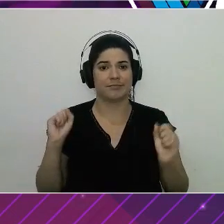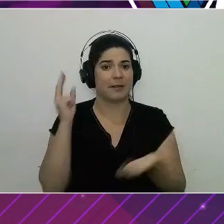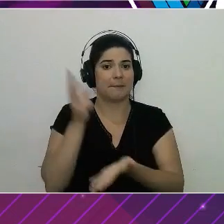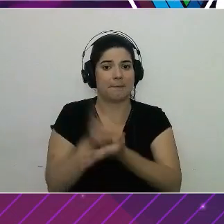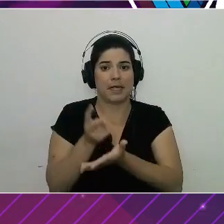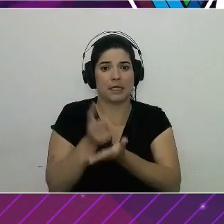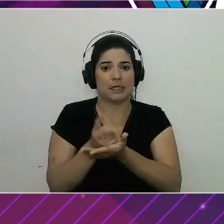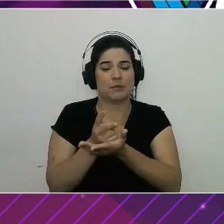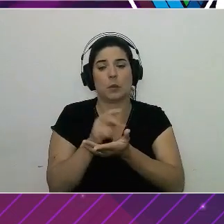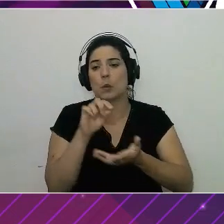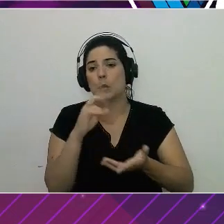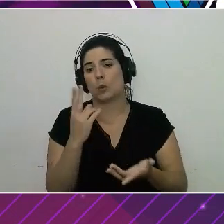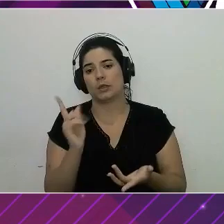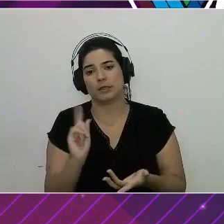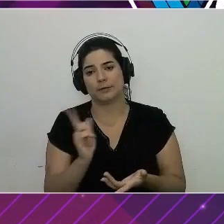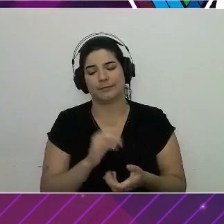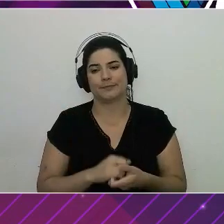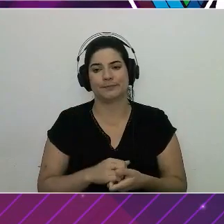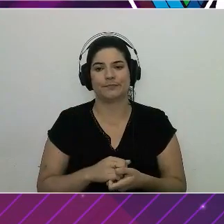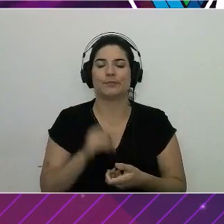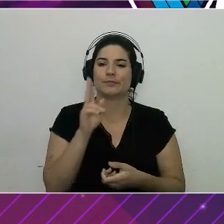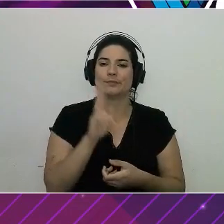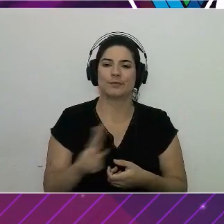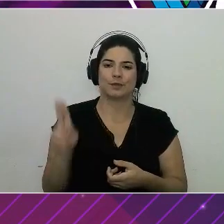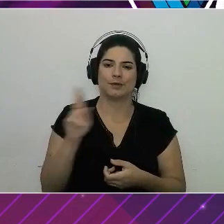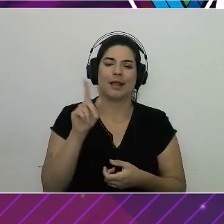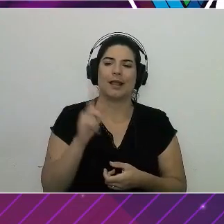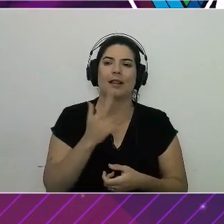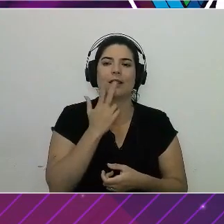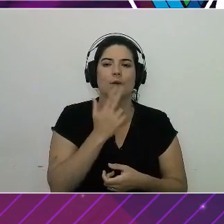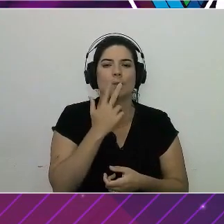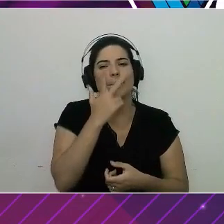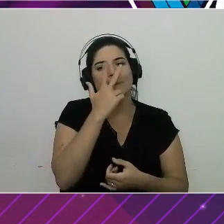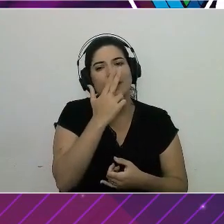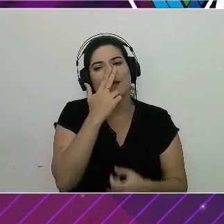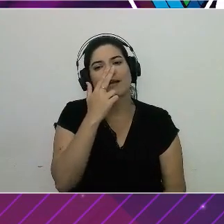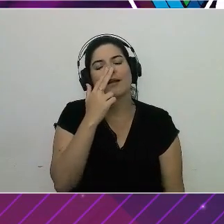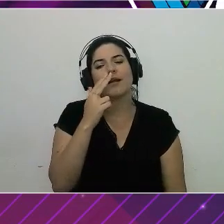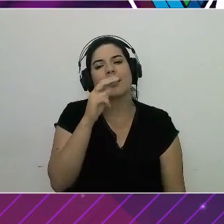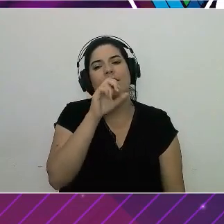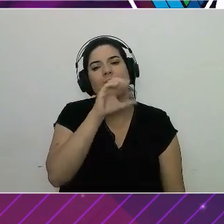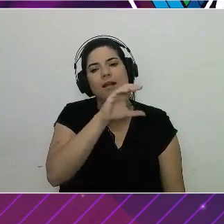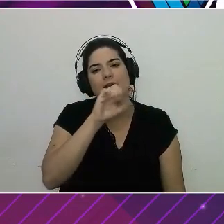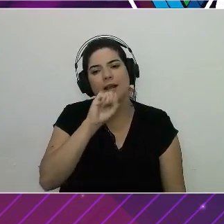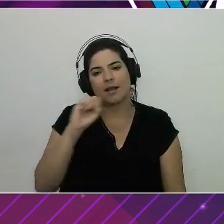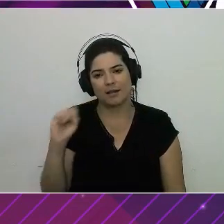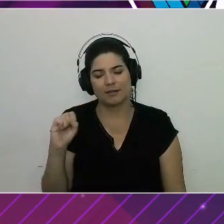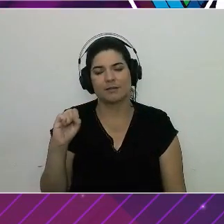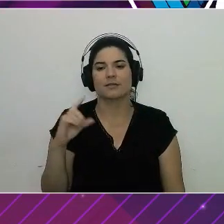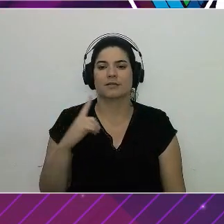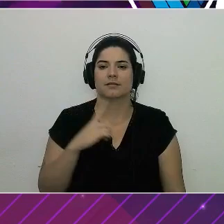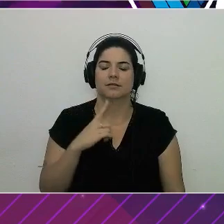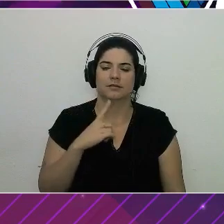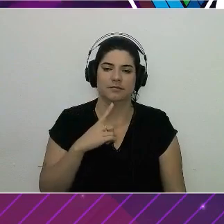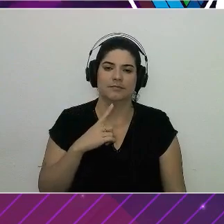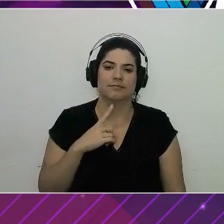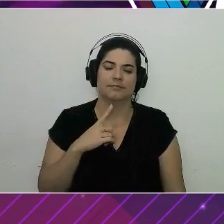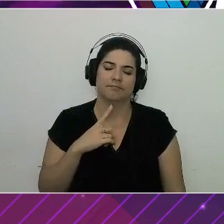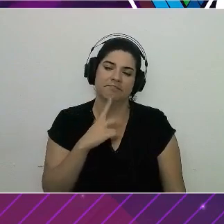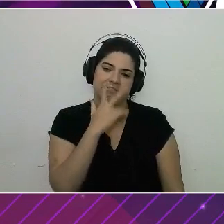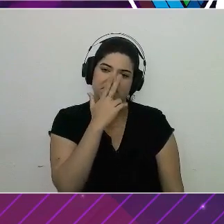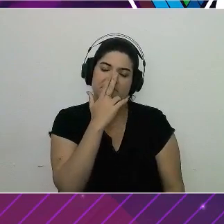nós decidimos usar uma linguagem parecida com o CSS, o seletor de CSS, com algum subset de CSS,